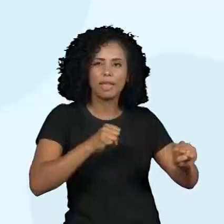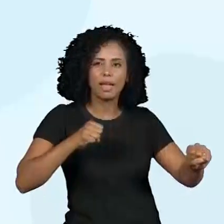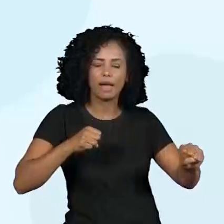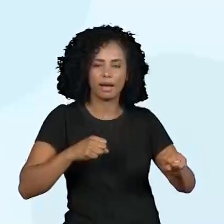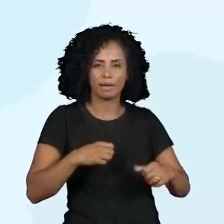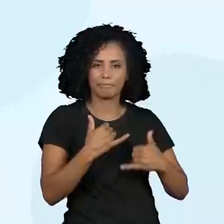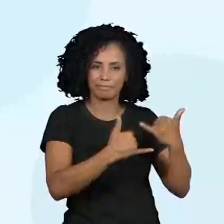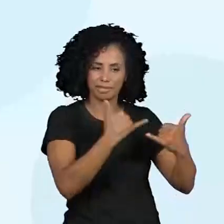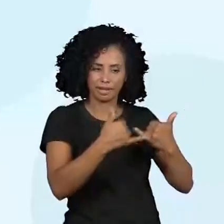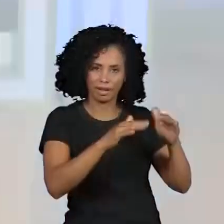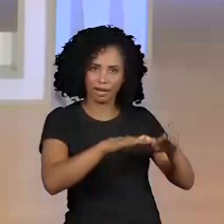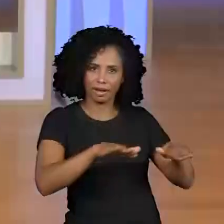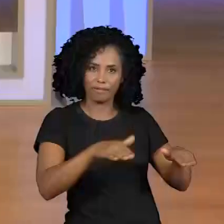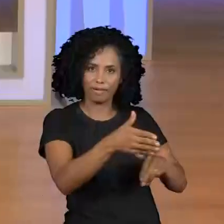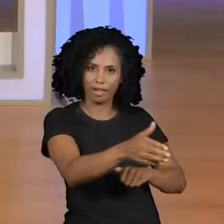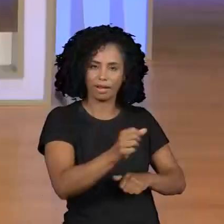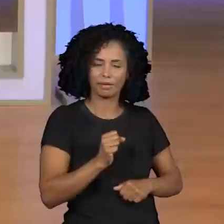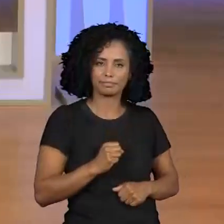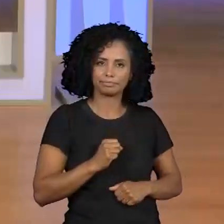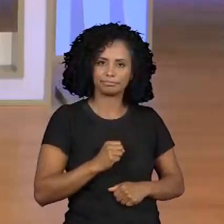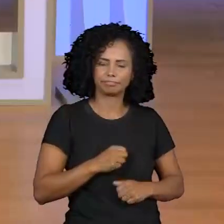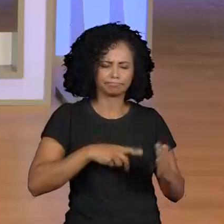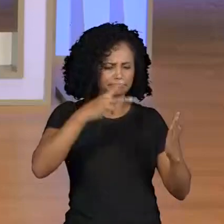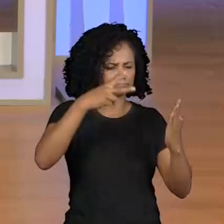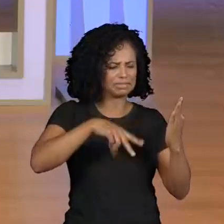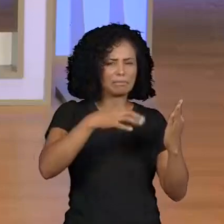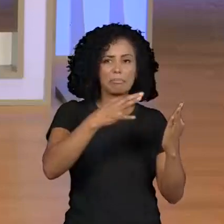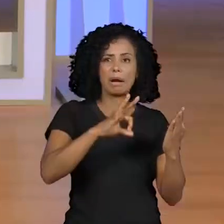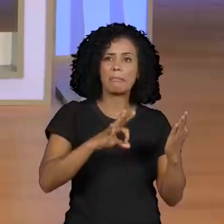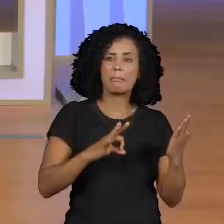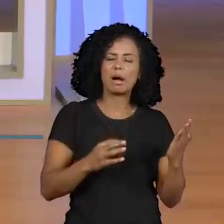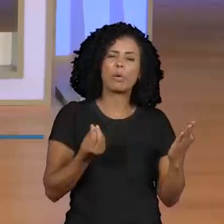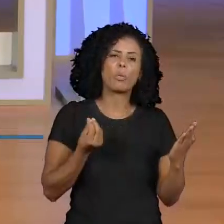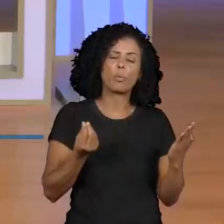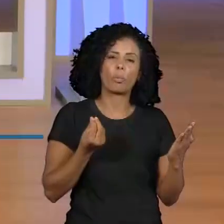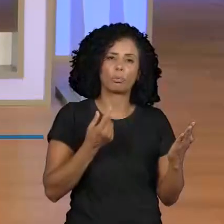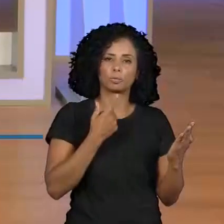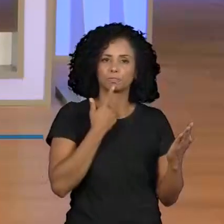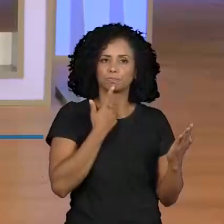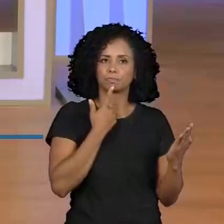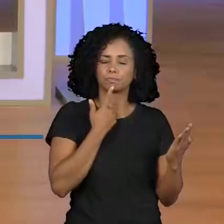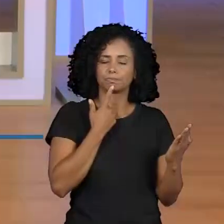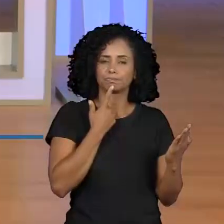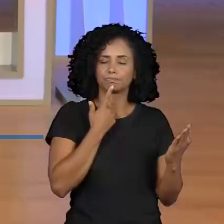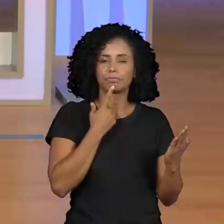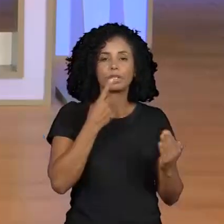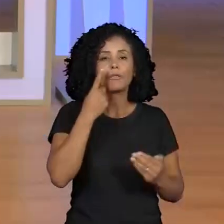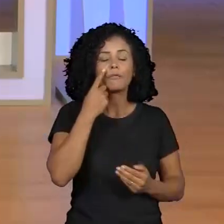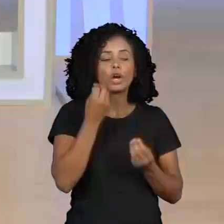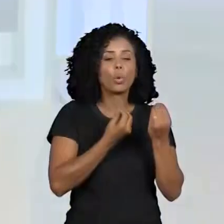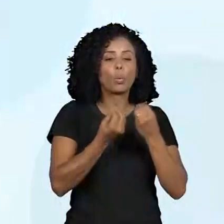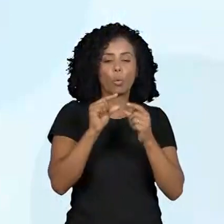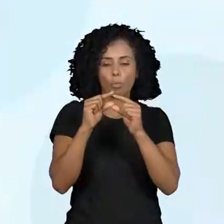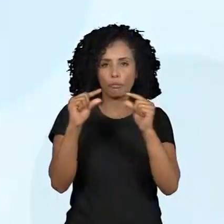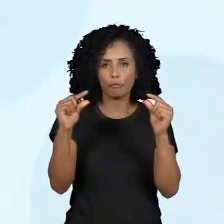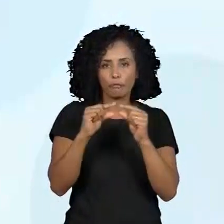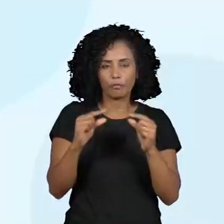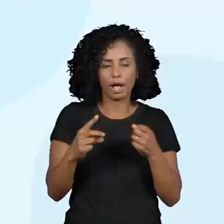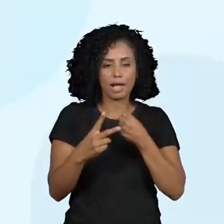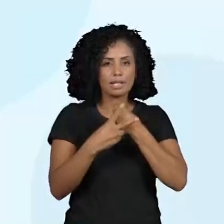vamos ver como é que fica essa nesse mesmo trecho corrigindo com as concordâncias verbais